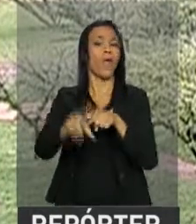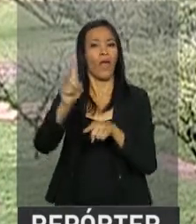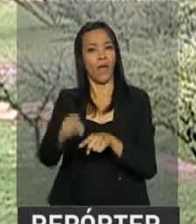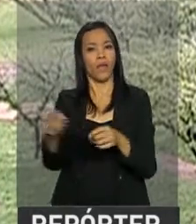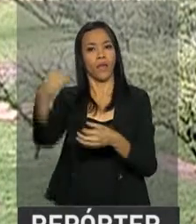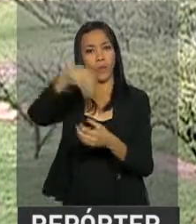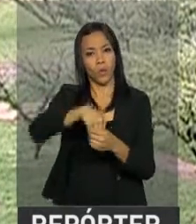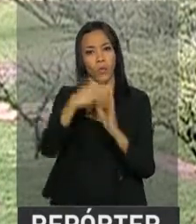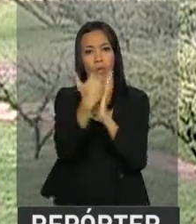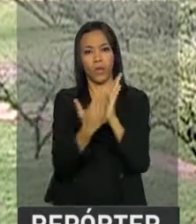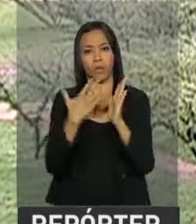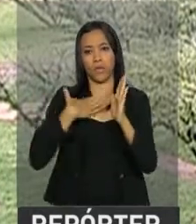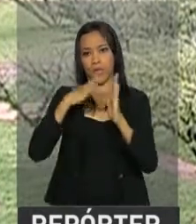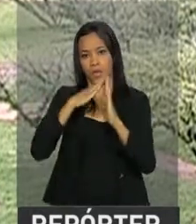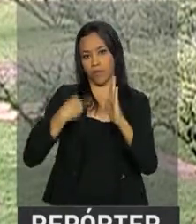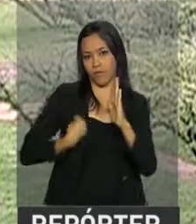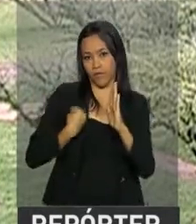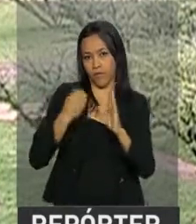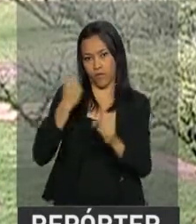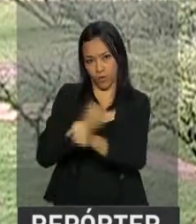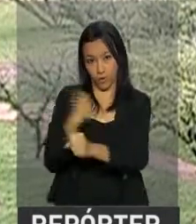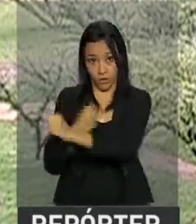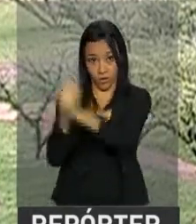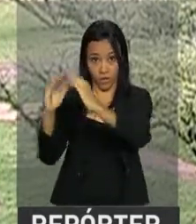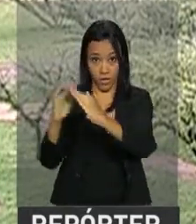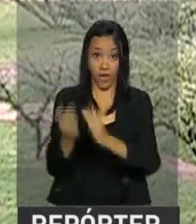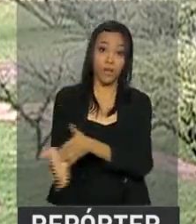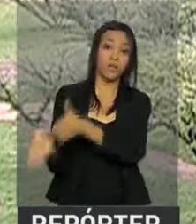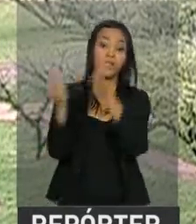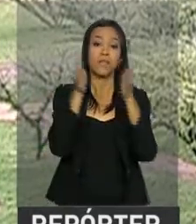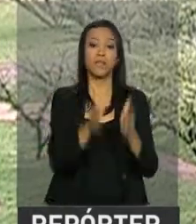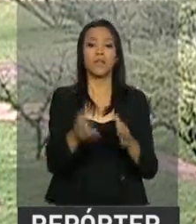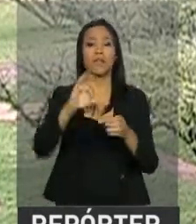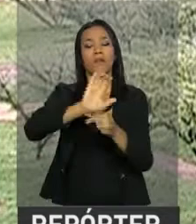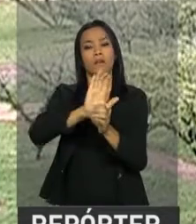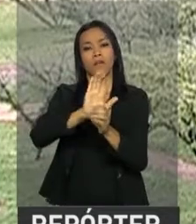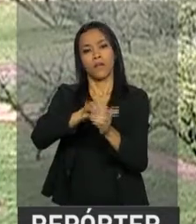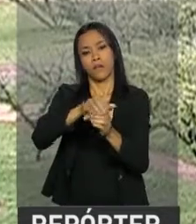Minha Casa Minha Vida, obras de saneamento básico,